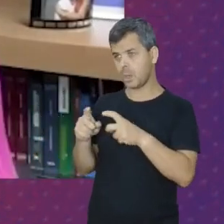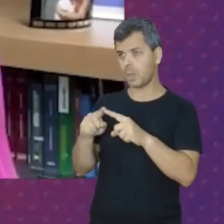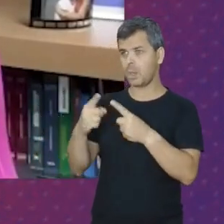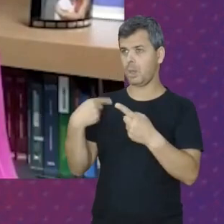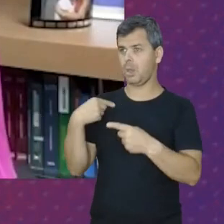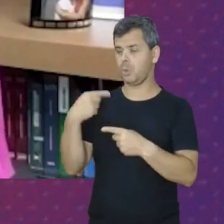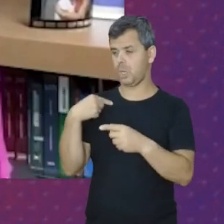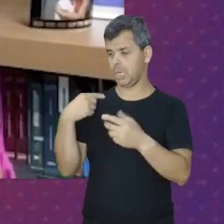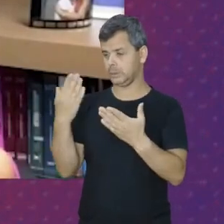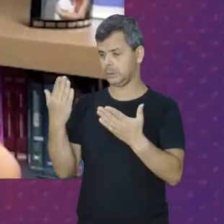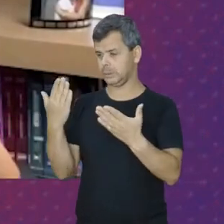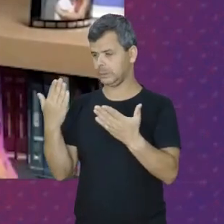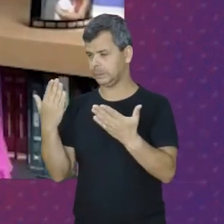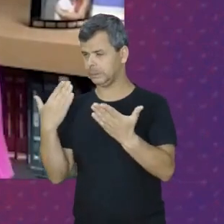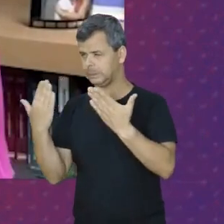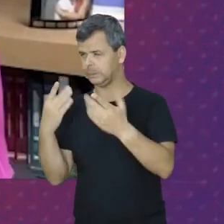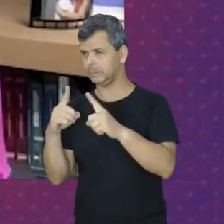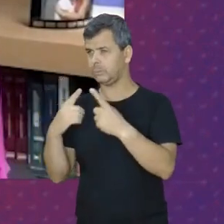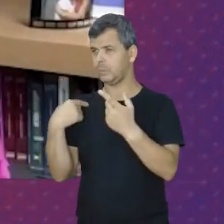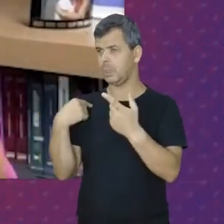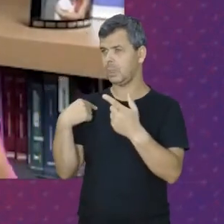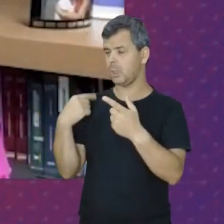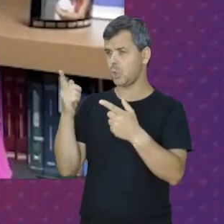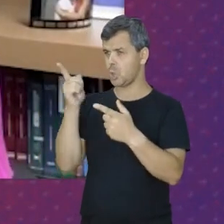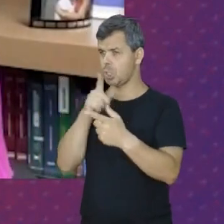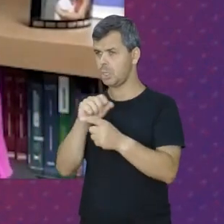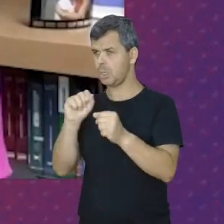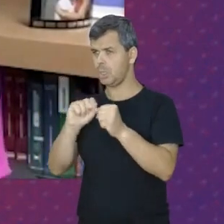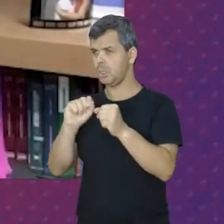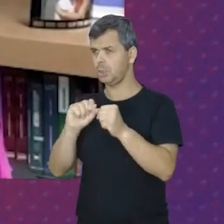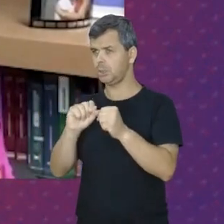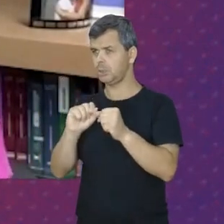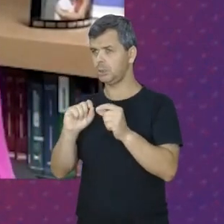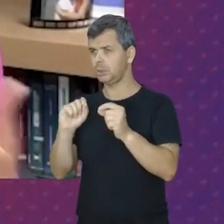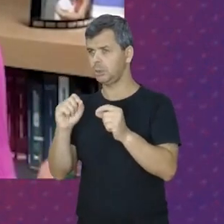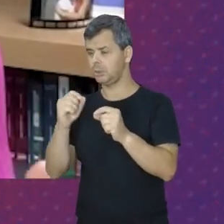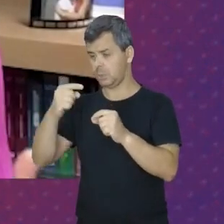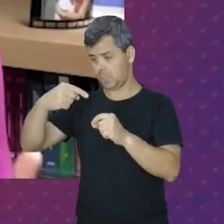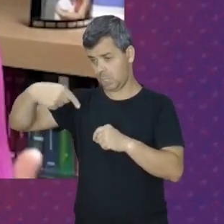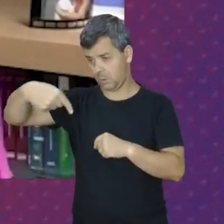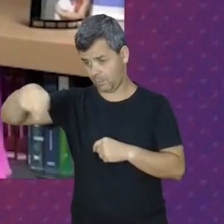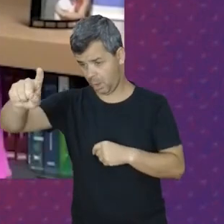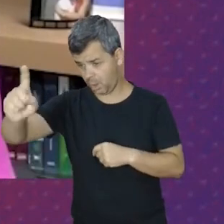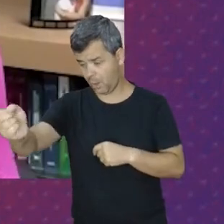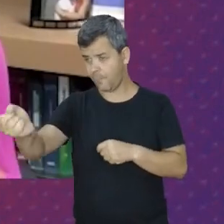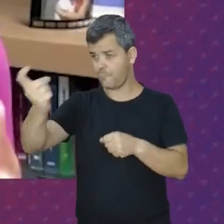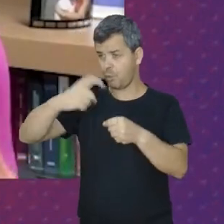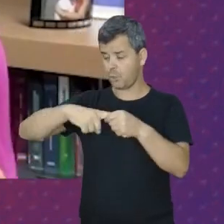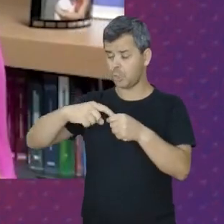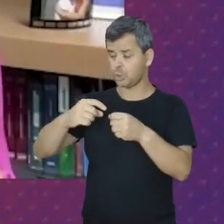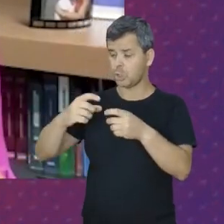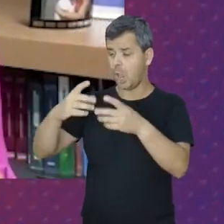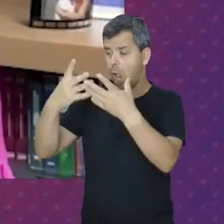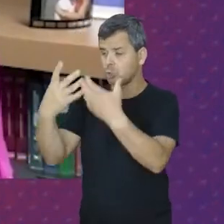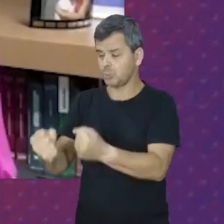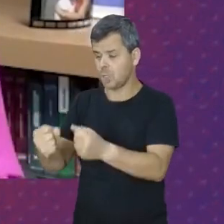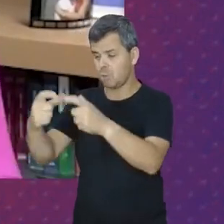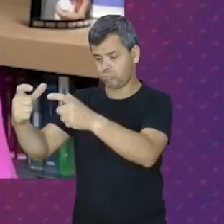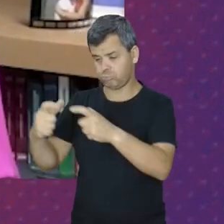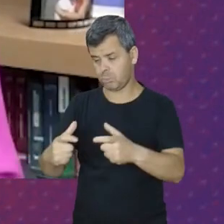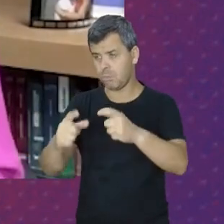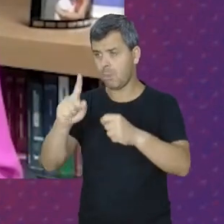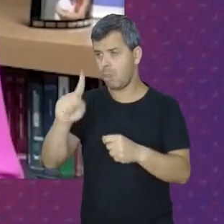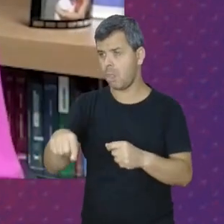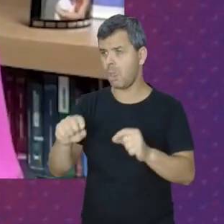esse aparato, né, que nos dá a possibilidade de ir e vir, de ocupar os espaços,